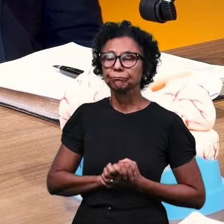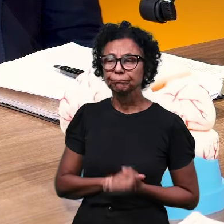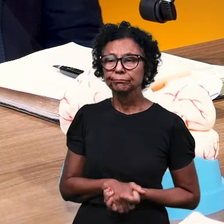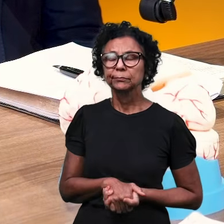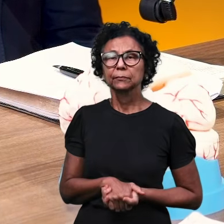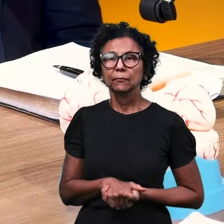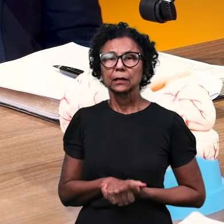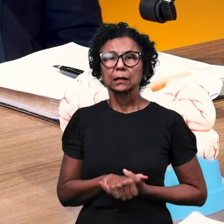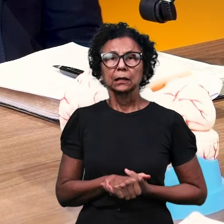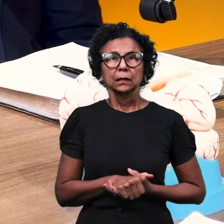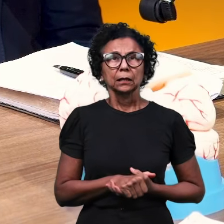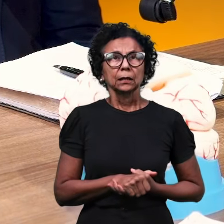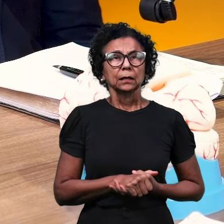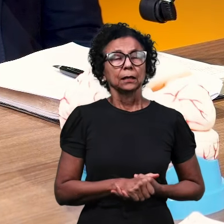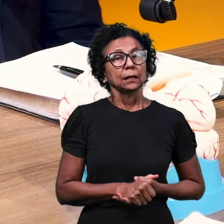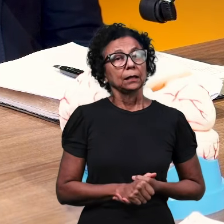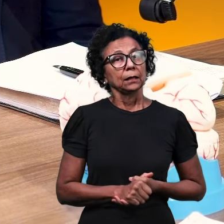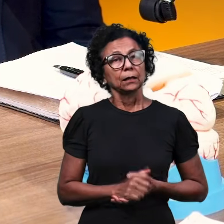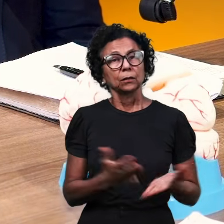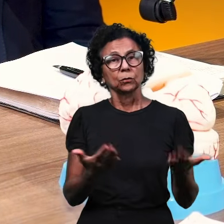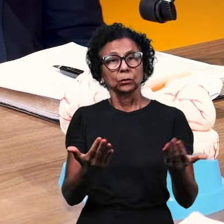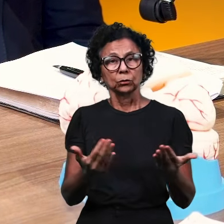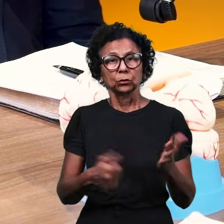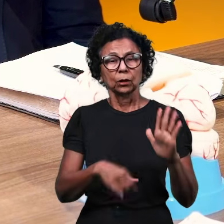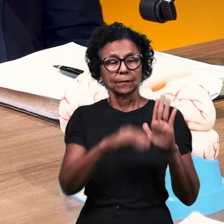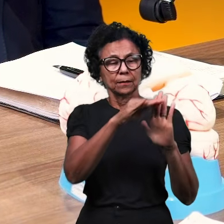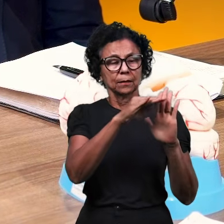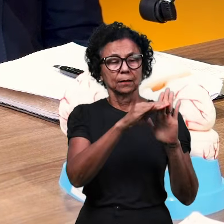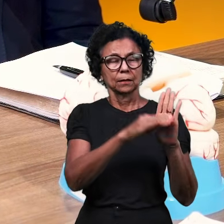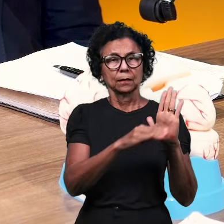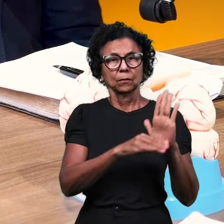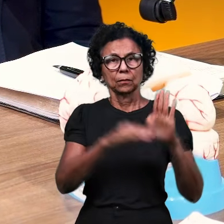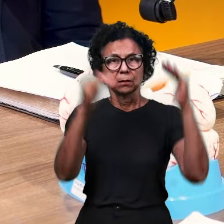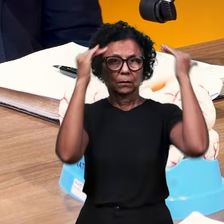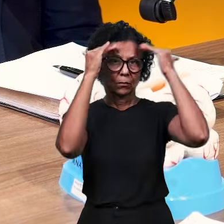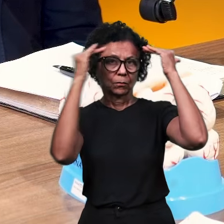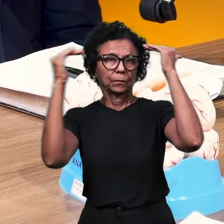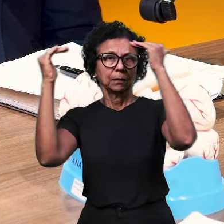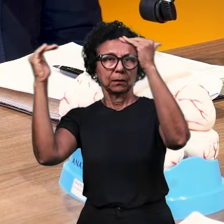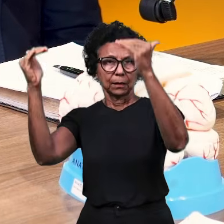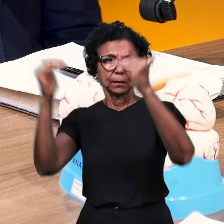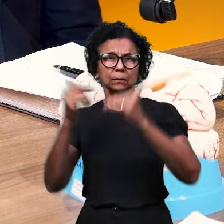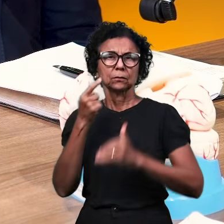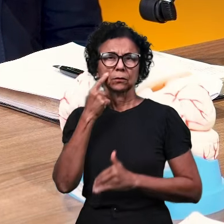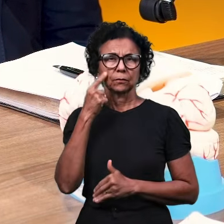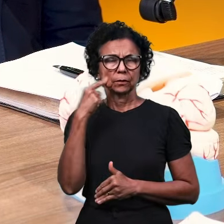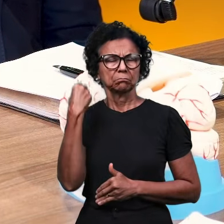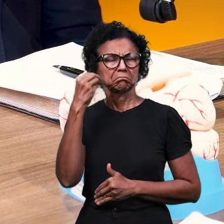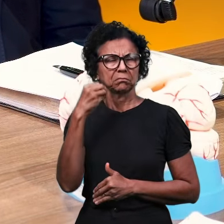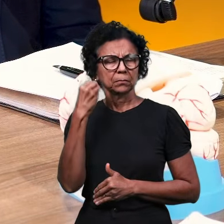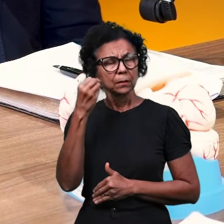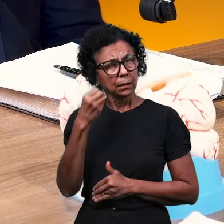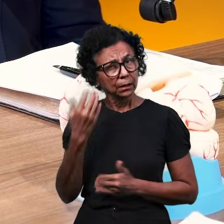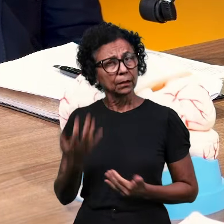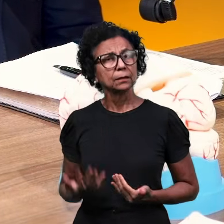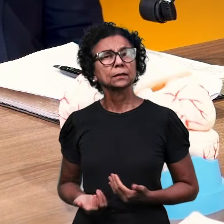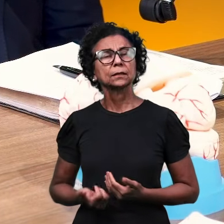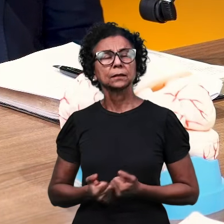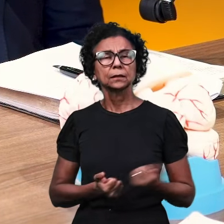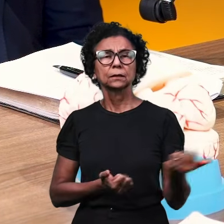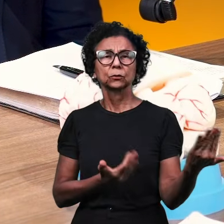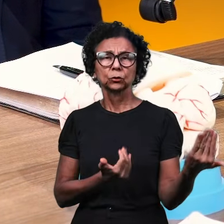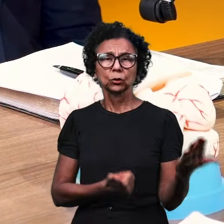assim obedece, né, essa sequência, e nós temos várias experiências no nosso meio de jovens